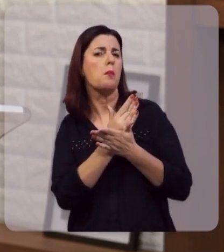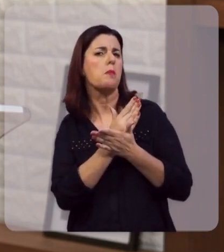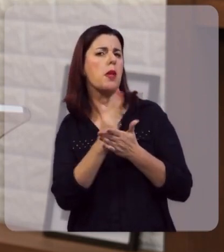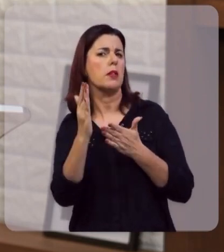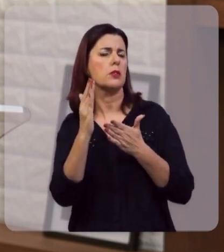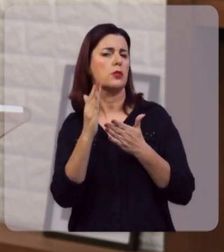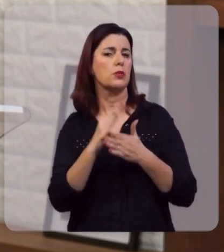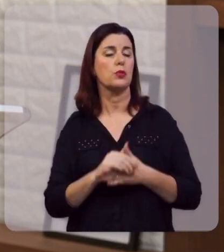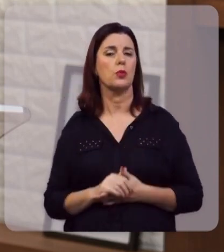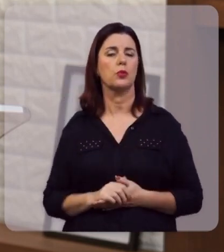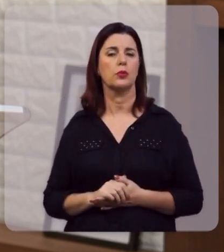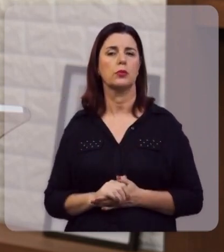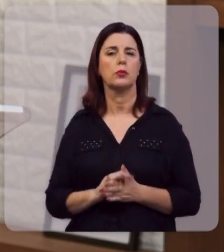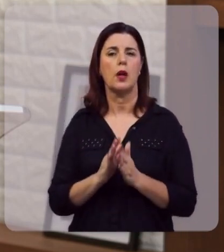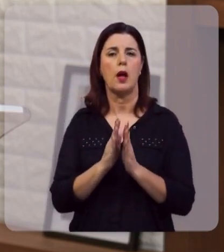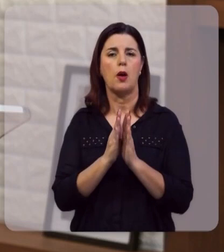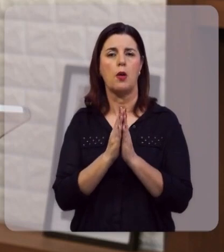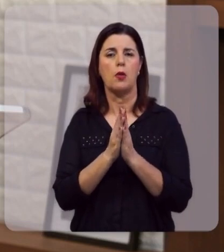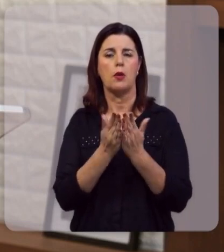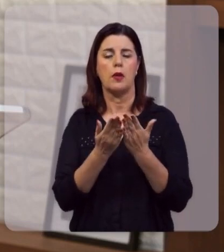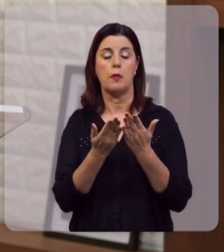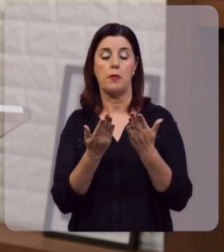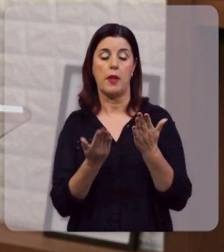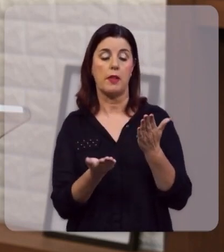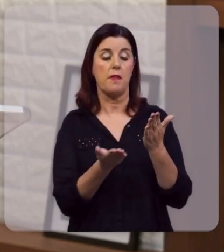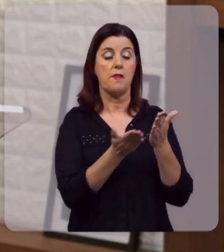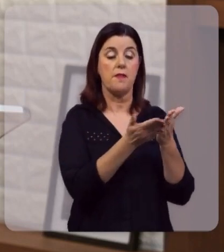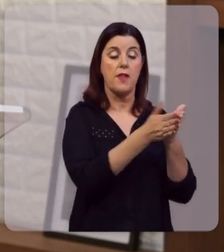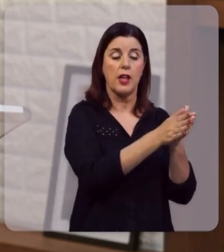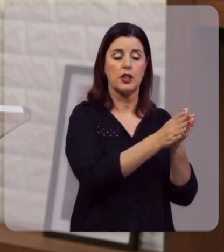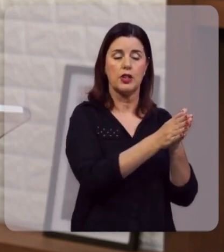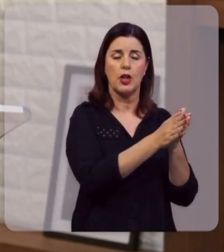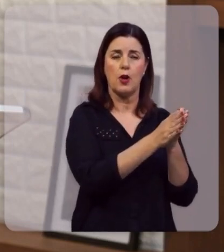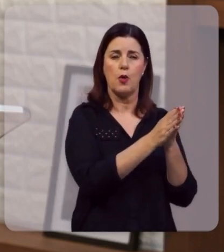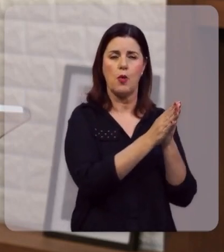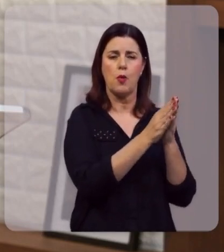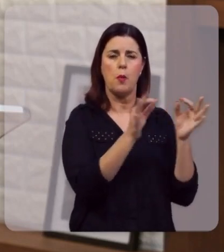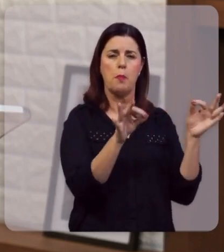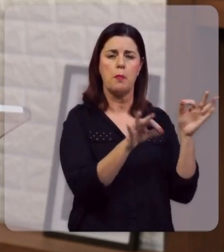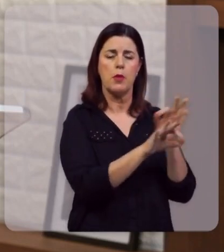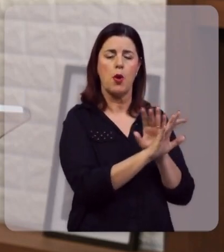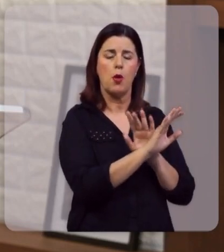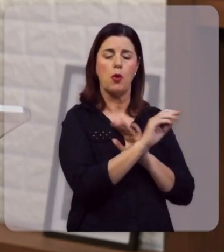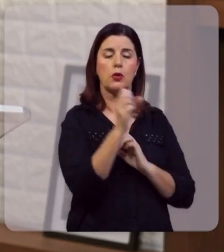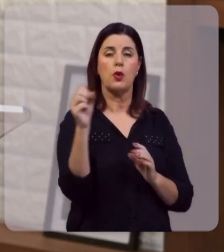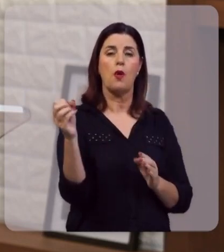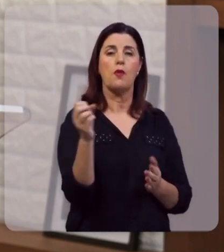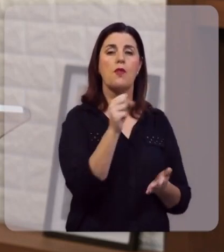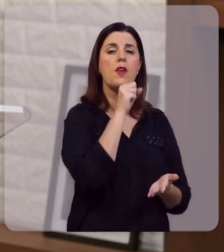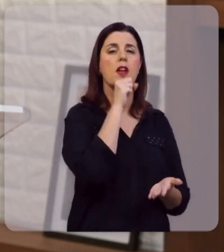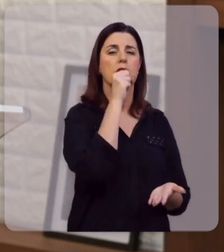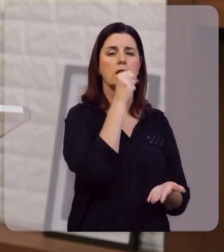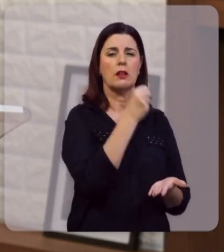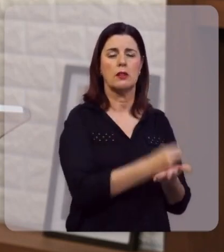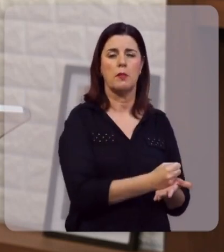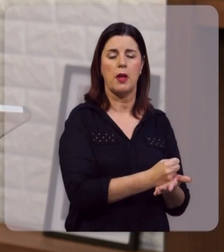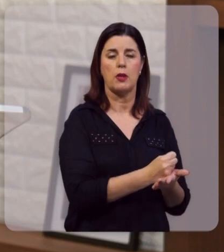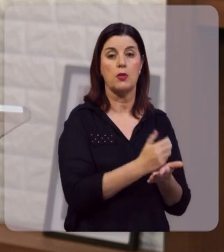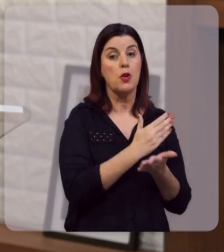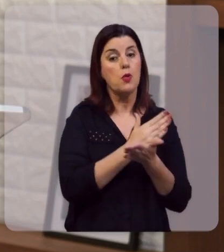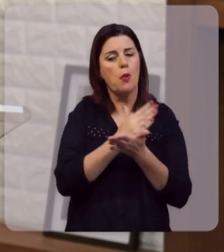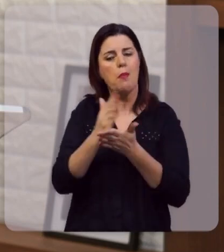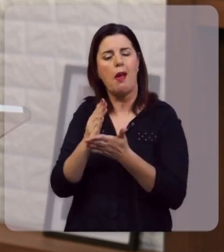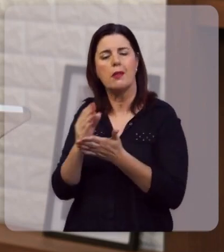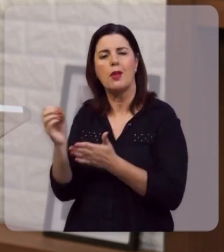Bíblia. Ele fecha o Velho Testamento e abre as cortinas do